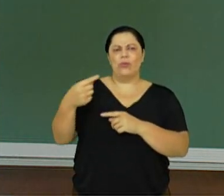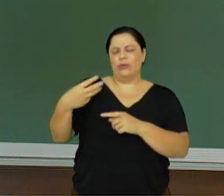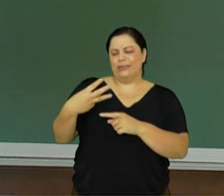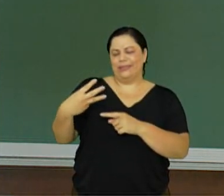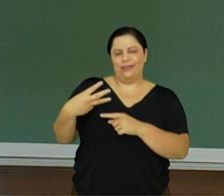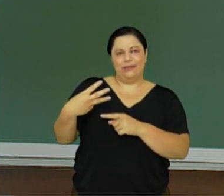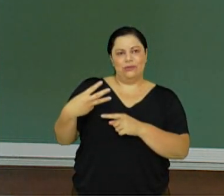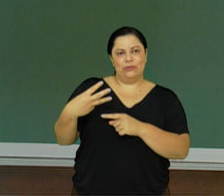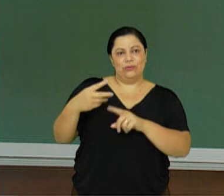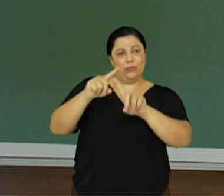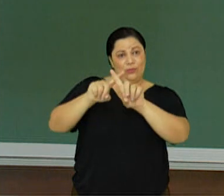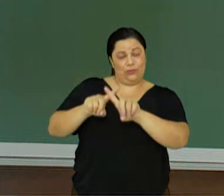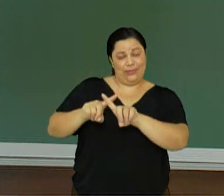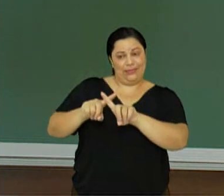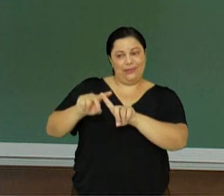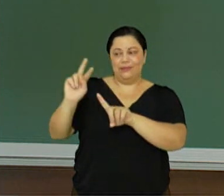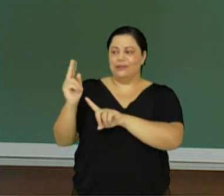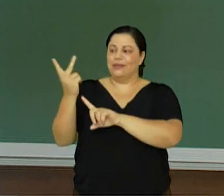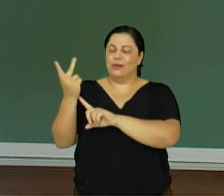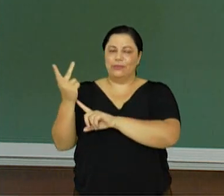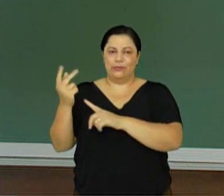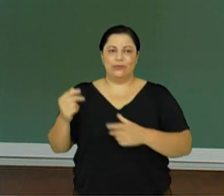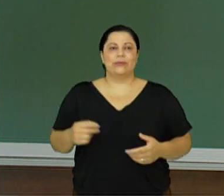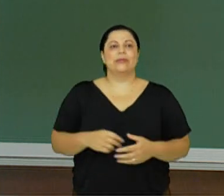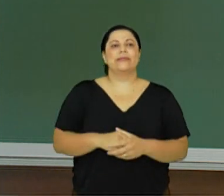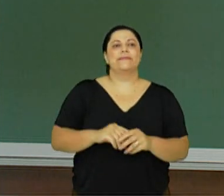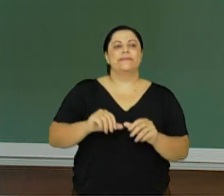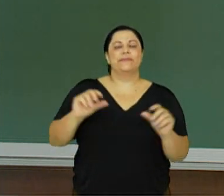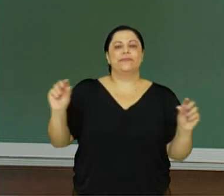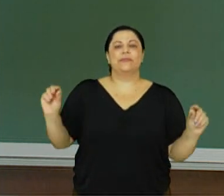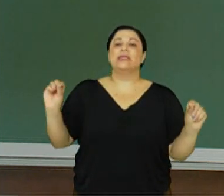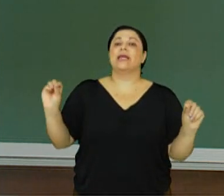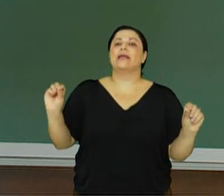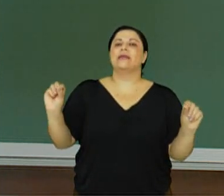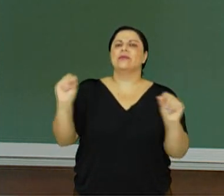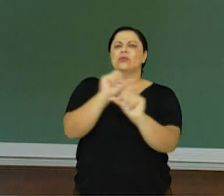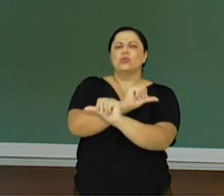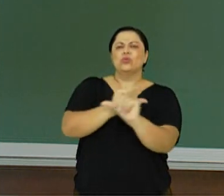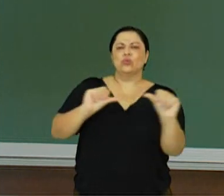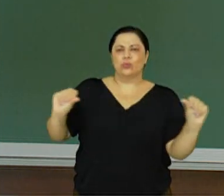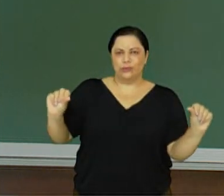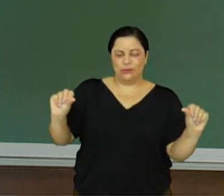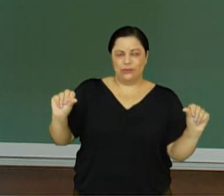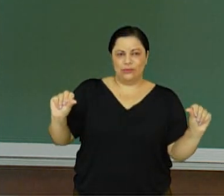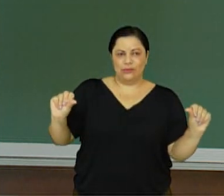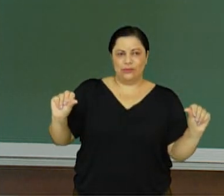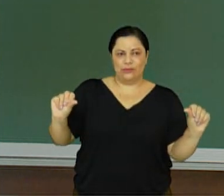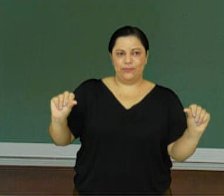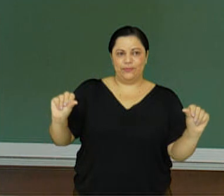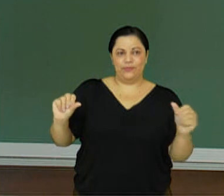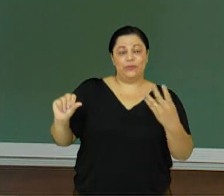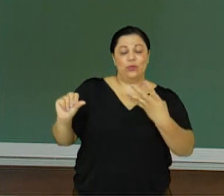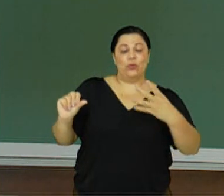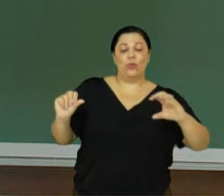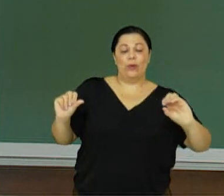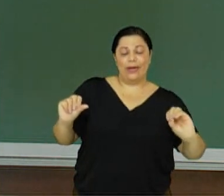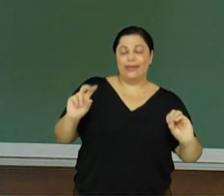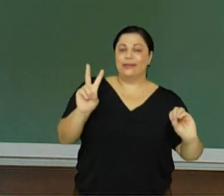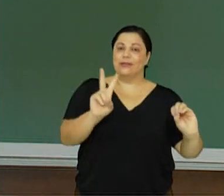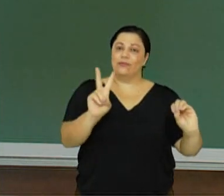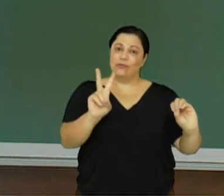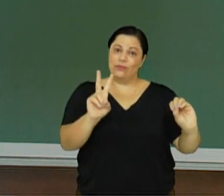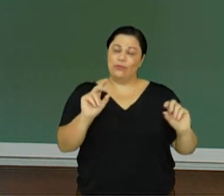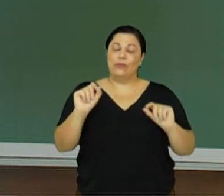altura. Nós vamos pegar este valor e vamos substituir aqui. O volume a gente tem, que vale 40. Só vai